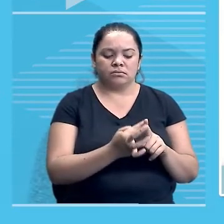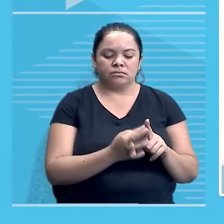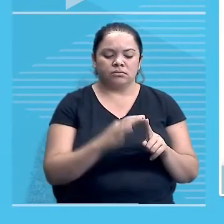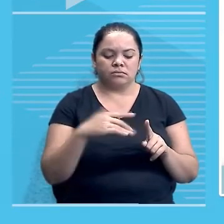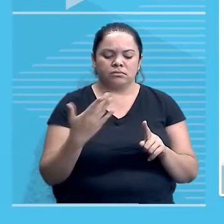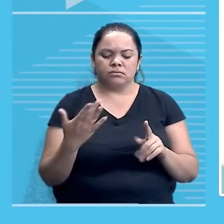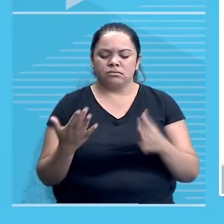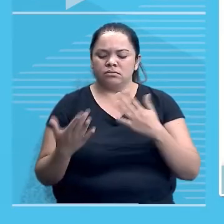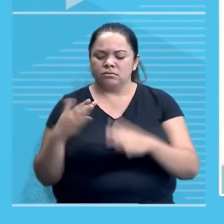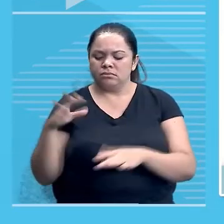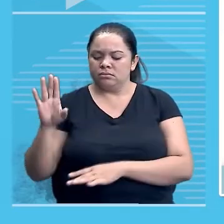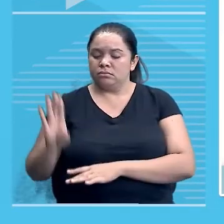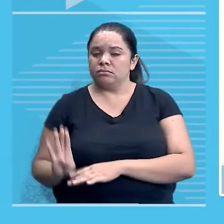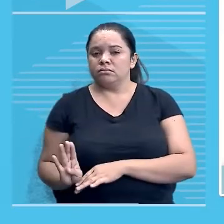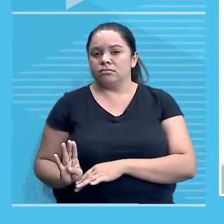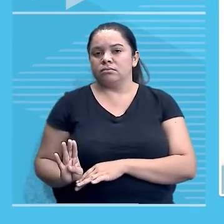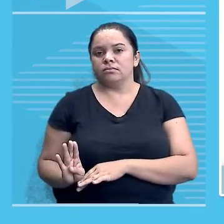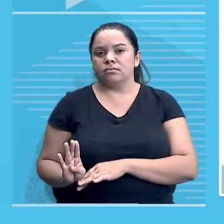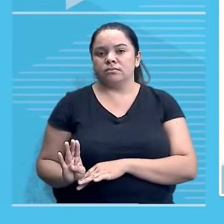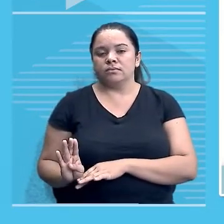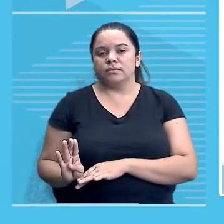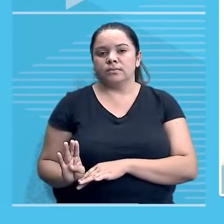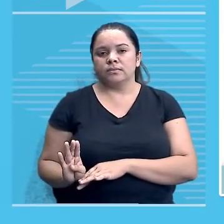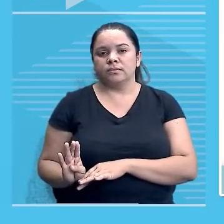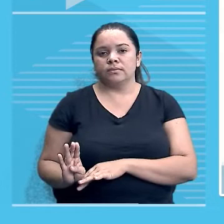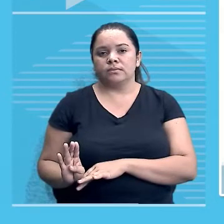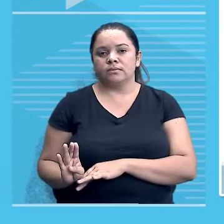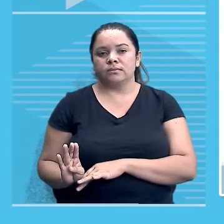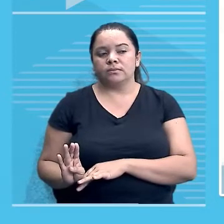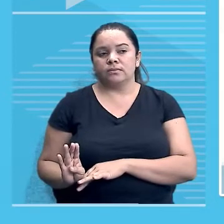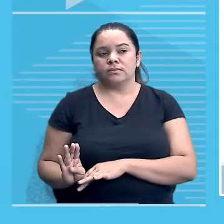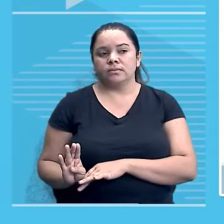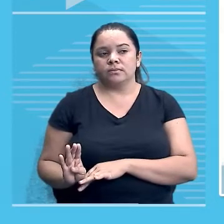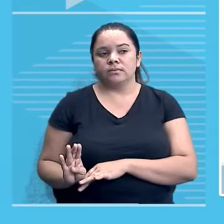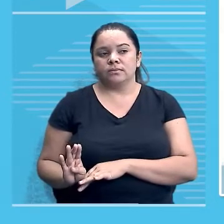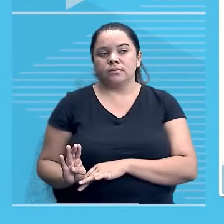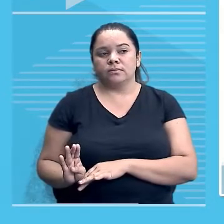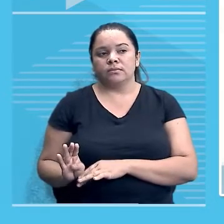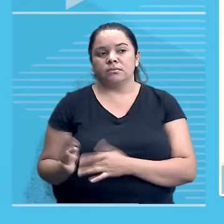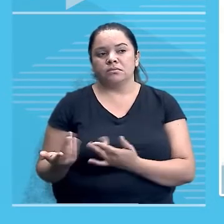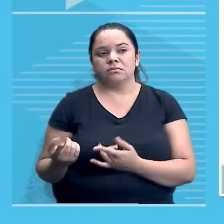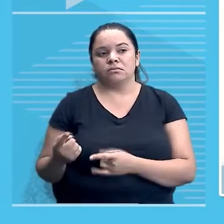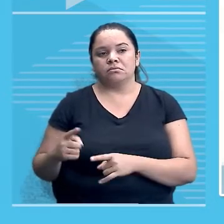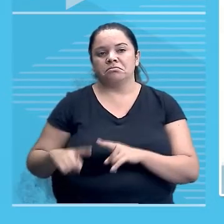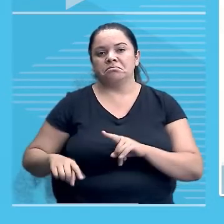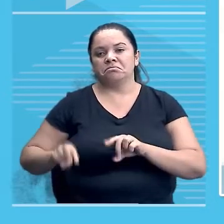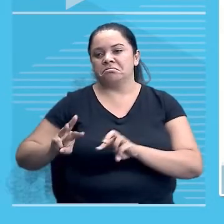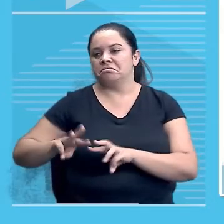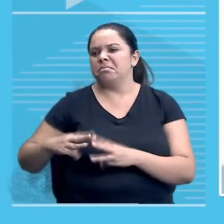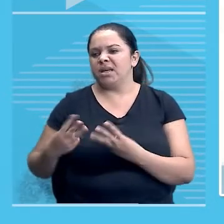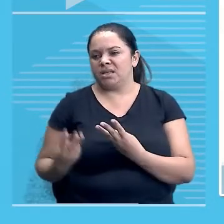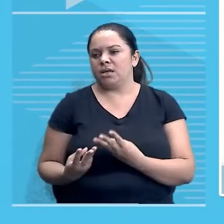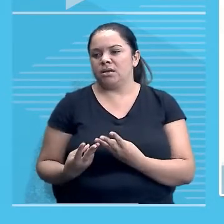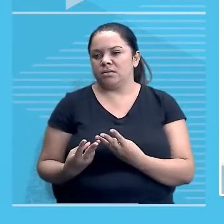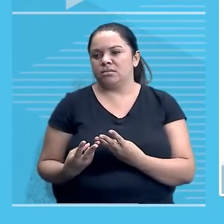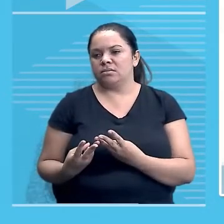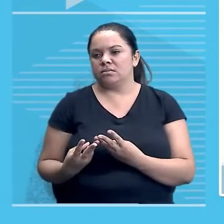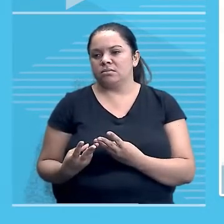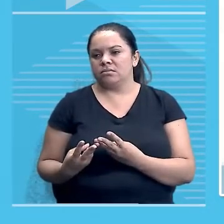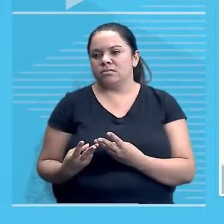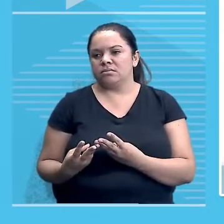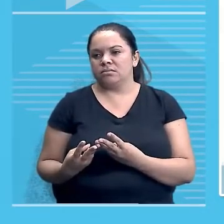esfera B? Bom, um corpo menor, ele